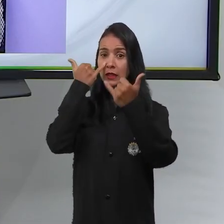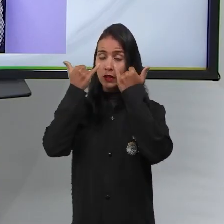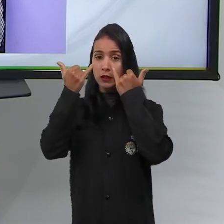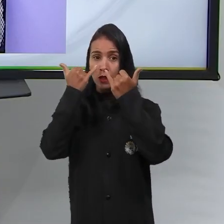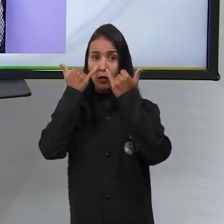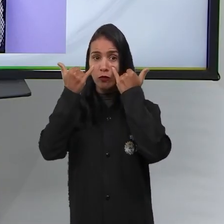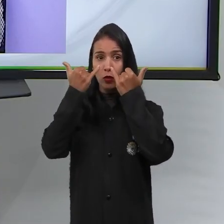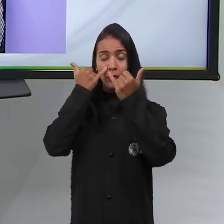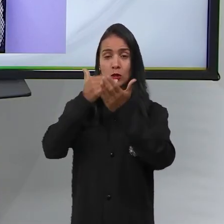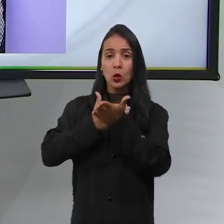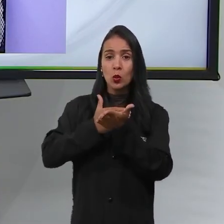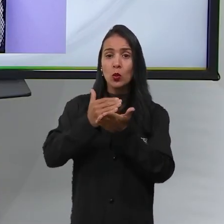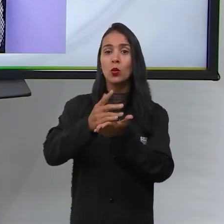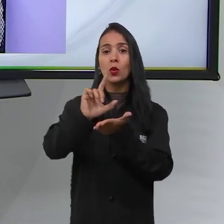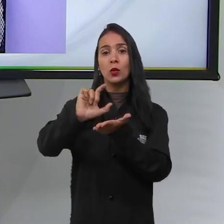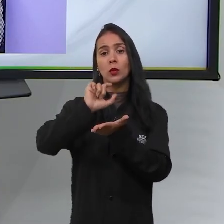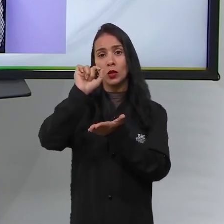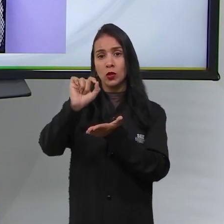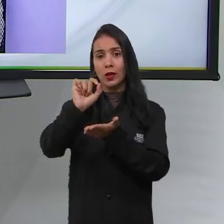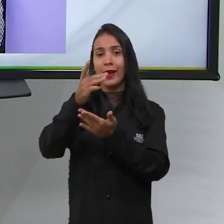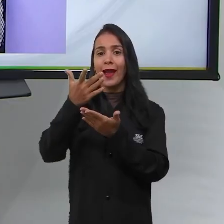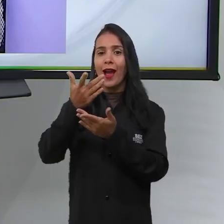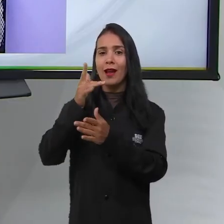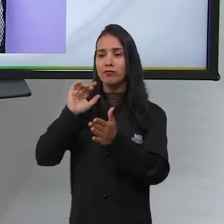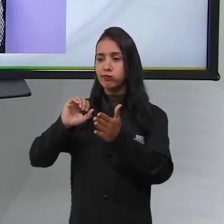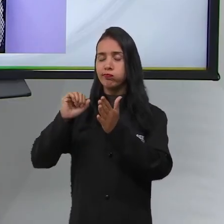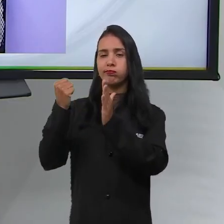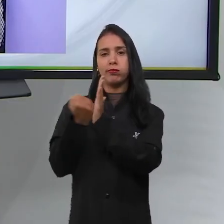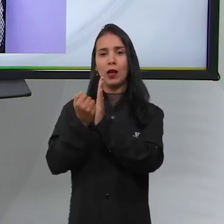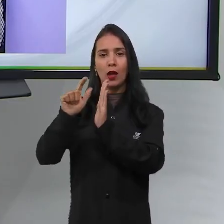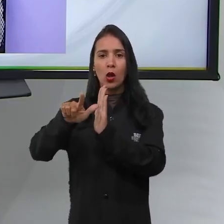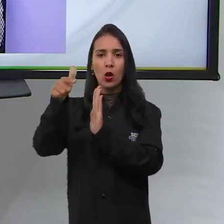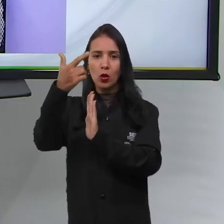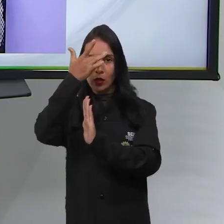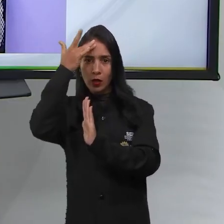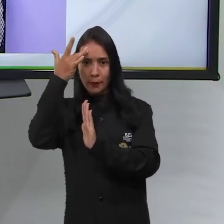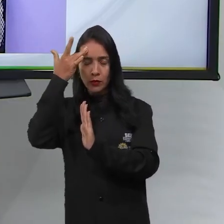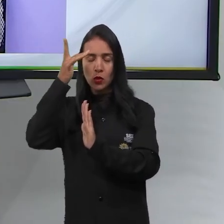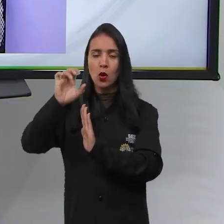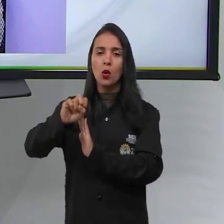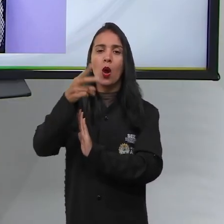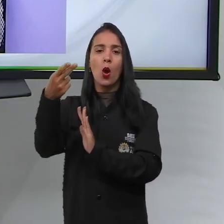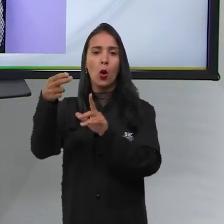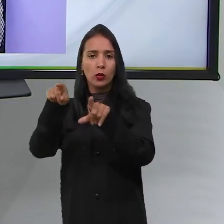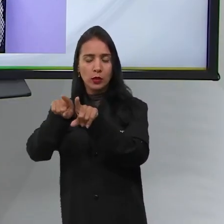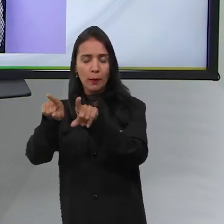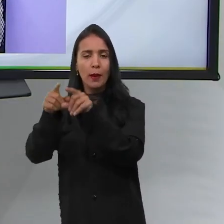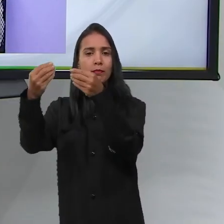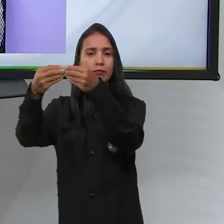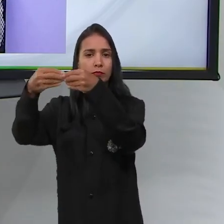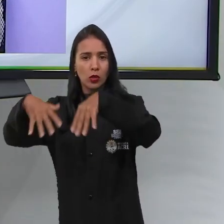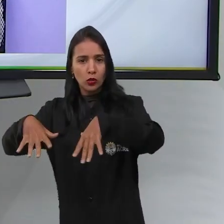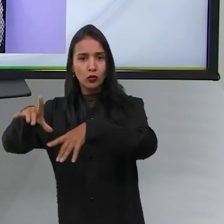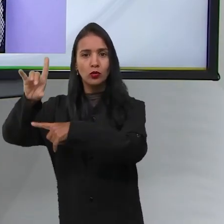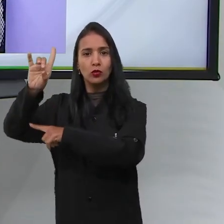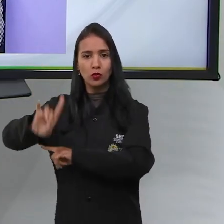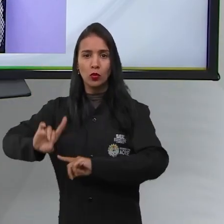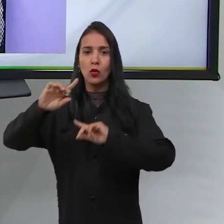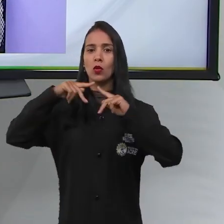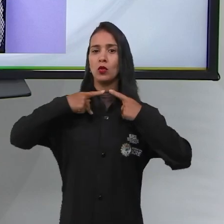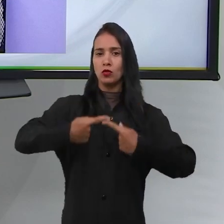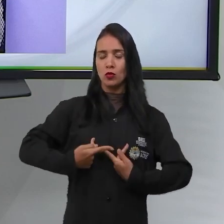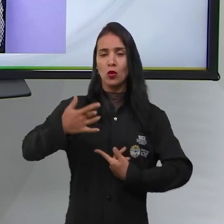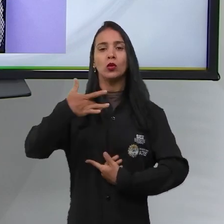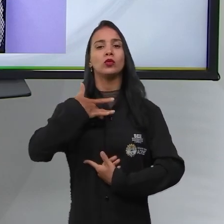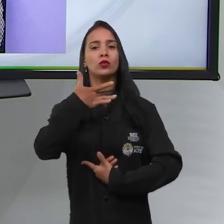a atingir outros direitos, além da democracia, como o direito à saúde, enfim, que estão